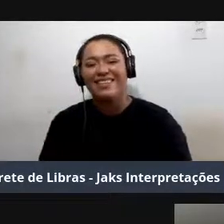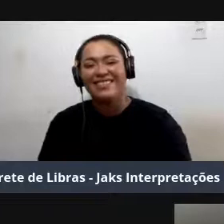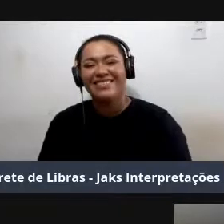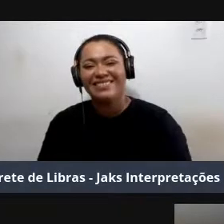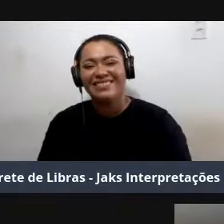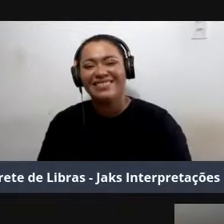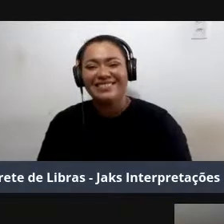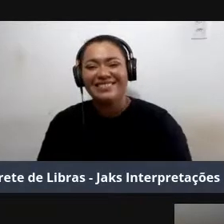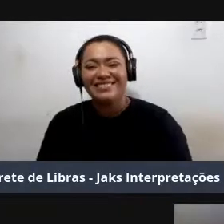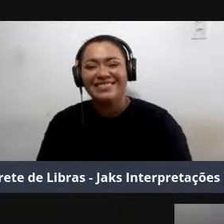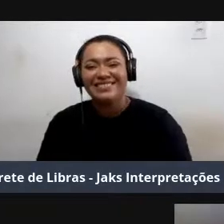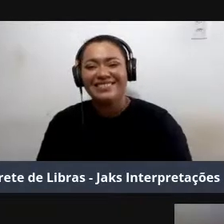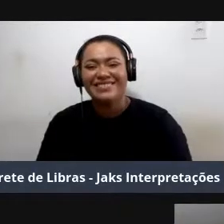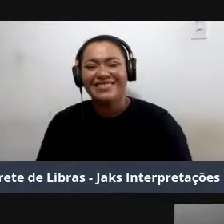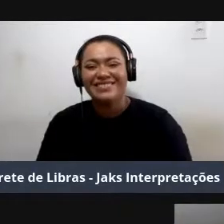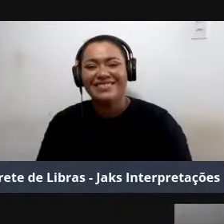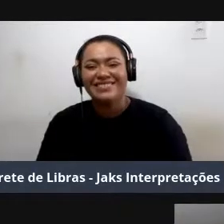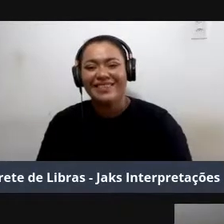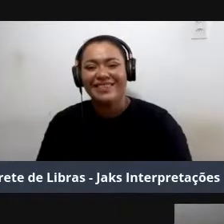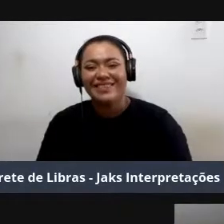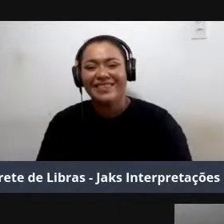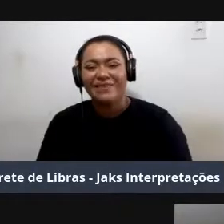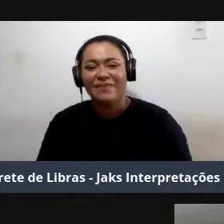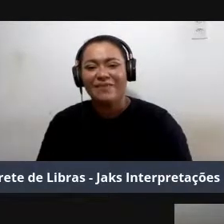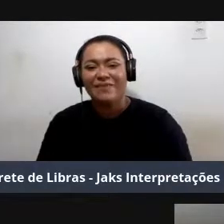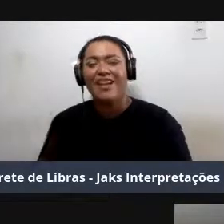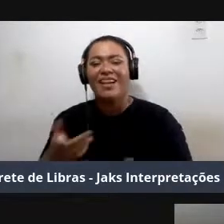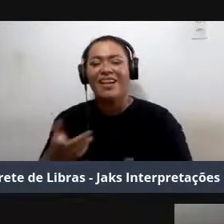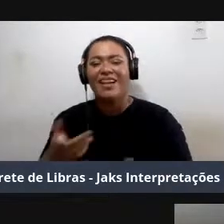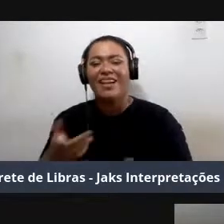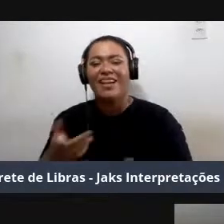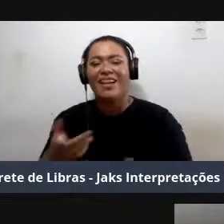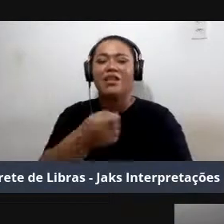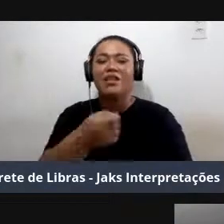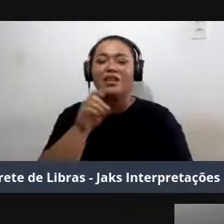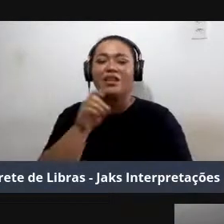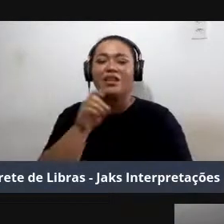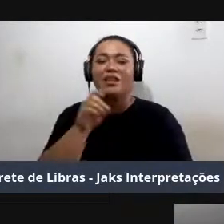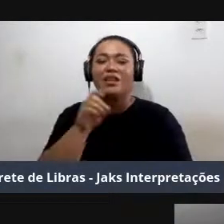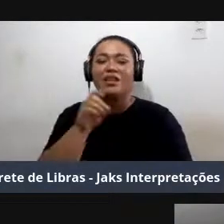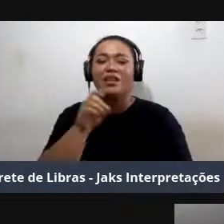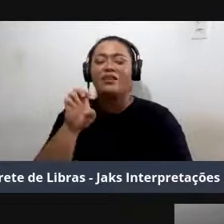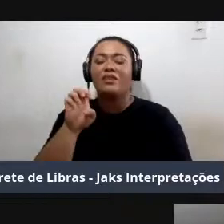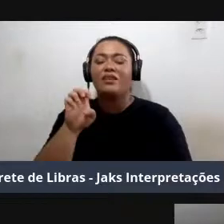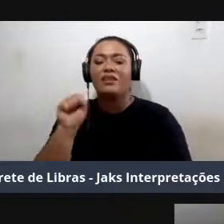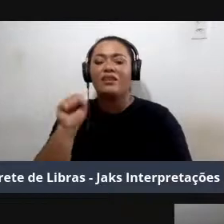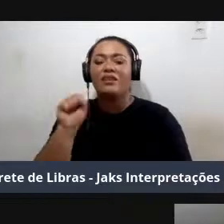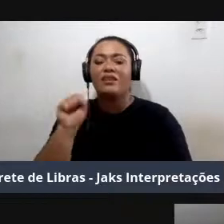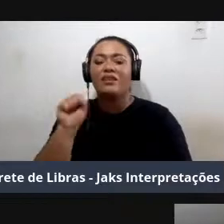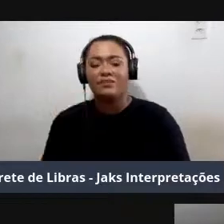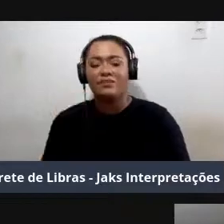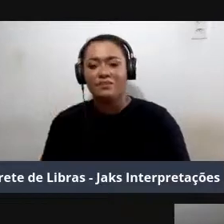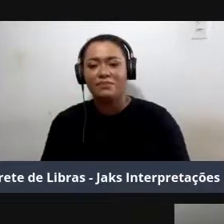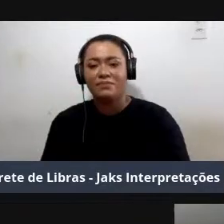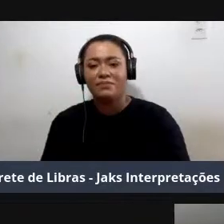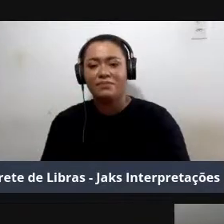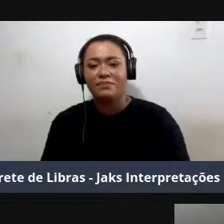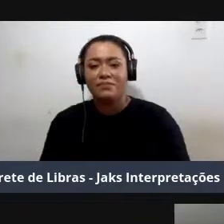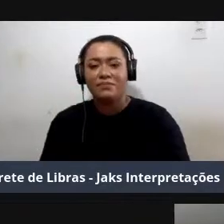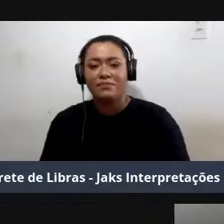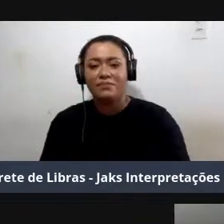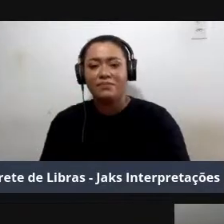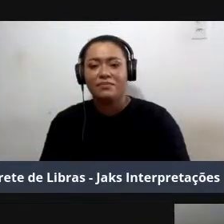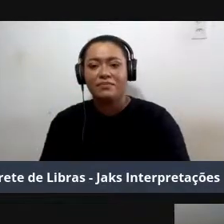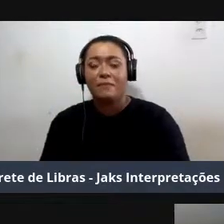pegar a fala da Lourdes, né? Só consegui entender que ela teve Covid 2 vezes, fez o remédio em casa,